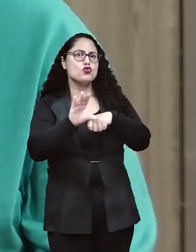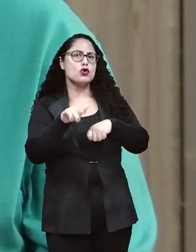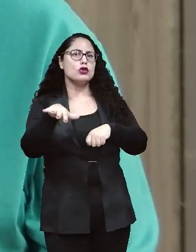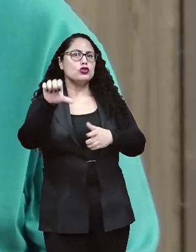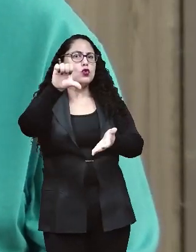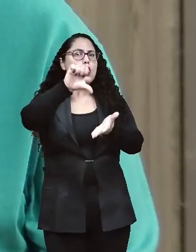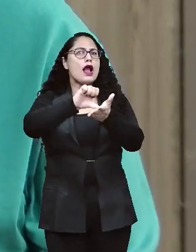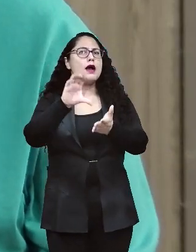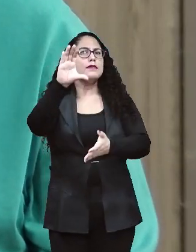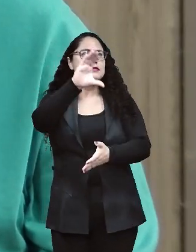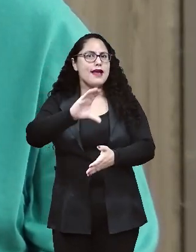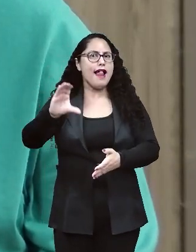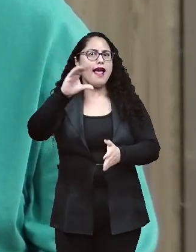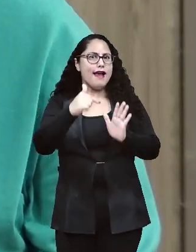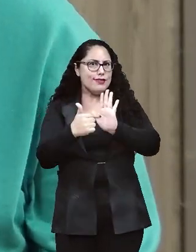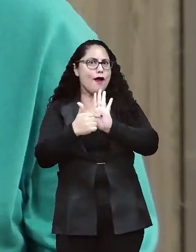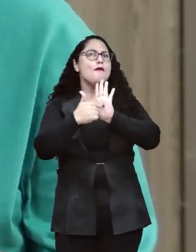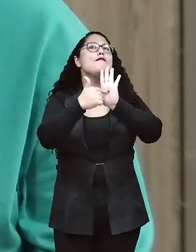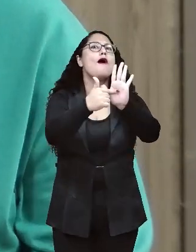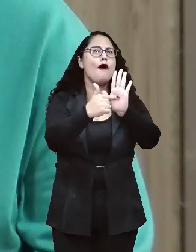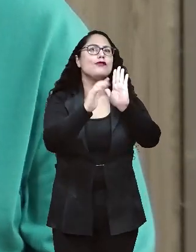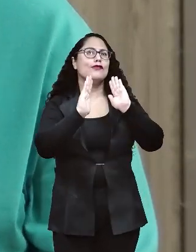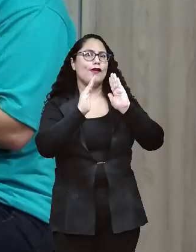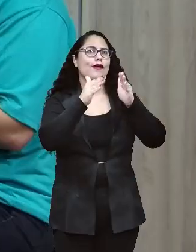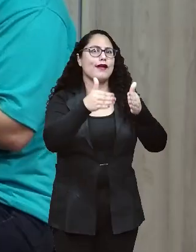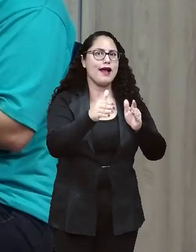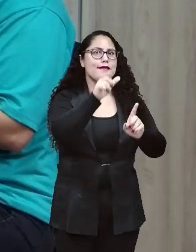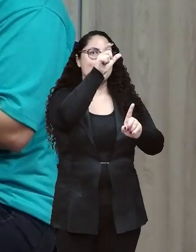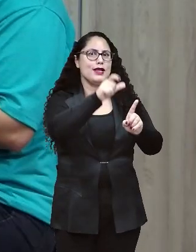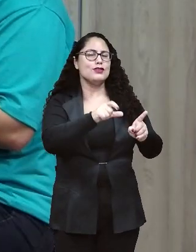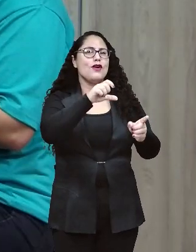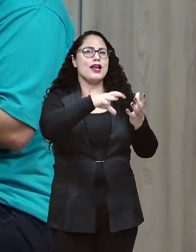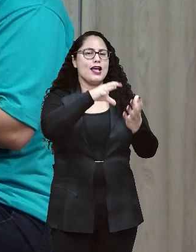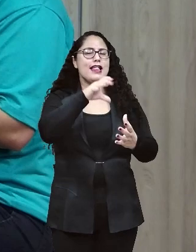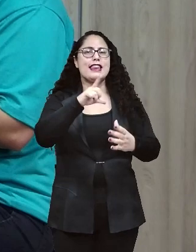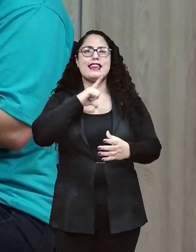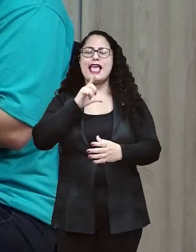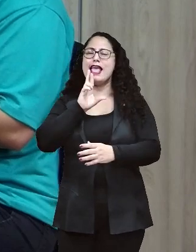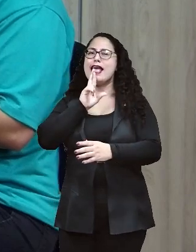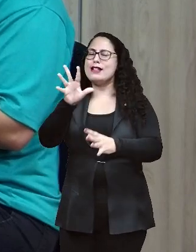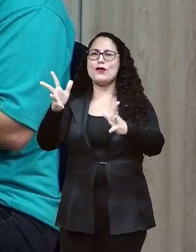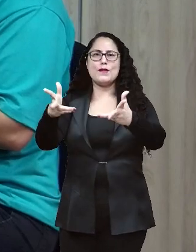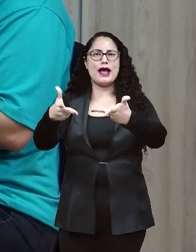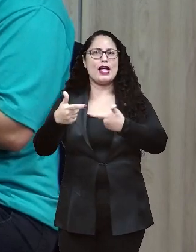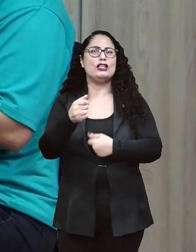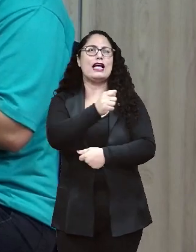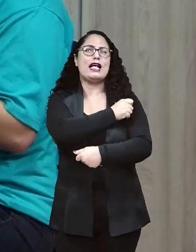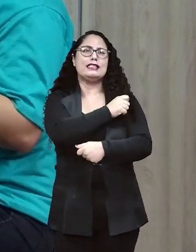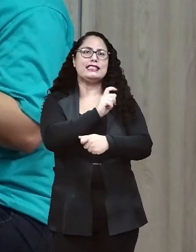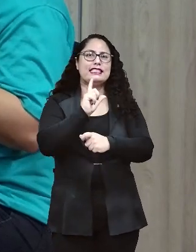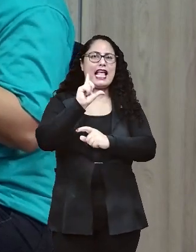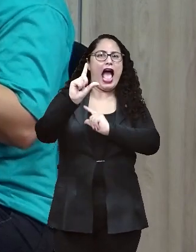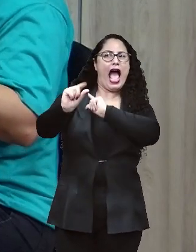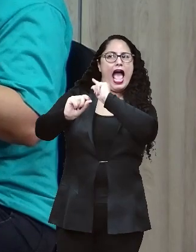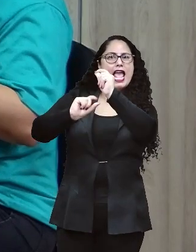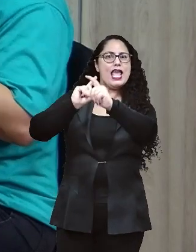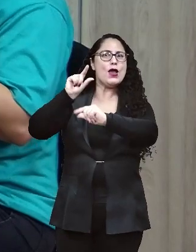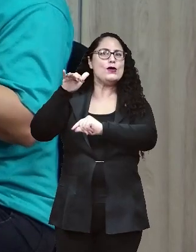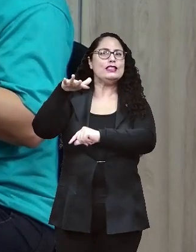Campus Ceilândia demonstram muito isso, né? Eu imagino que tenham resultados incríveis de estudantes que saíram de lá